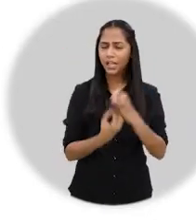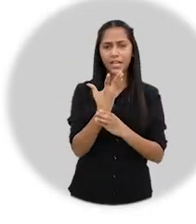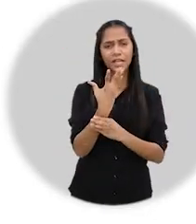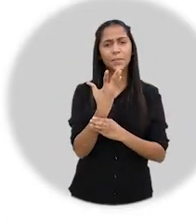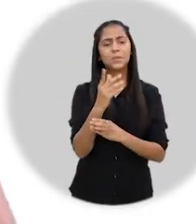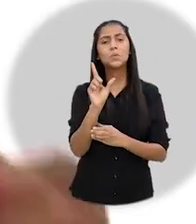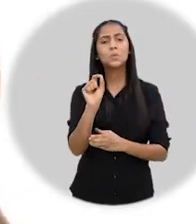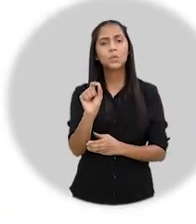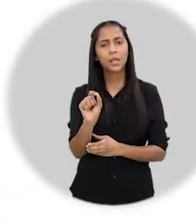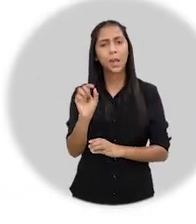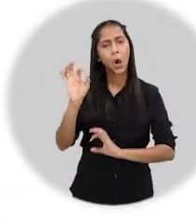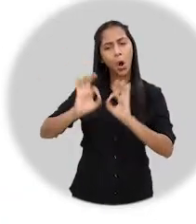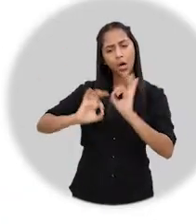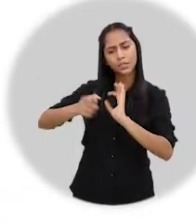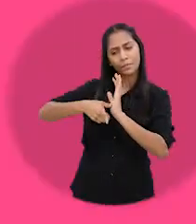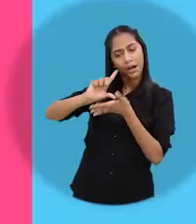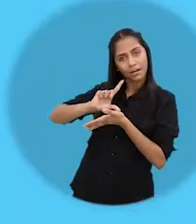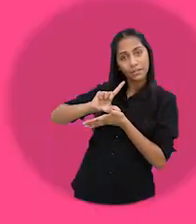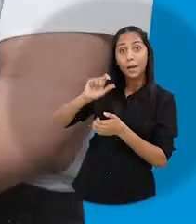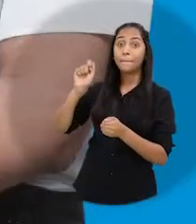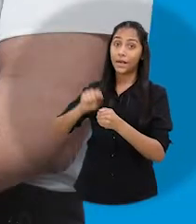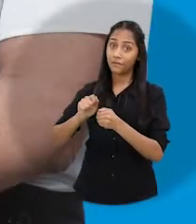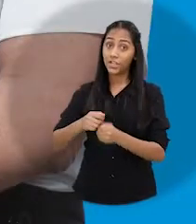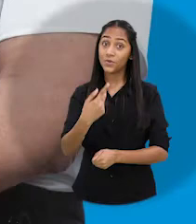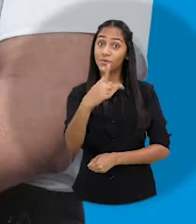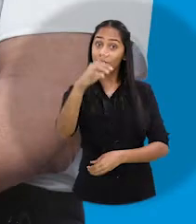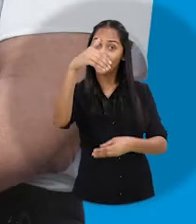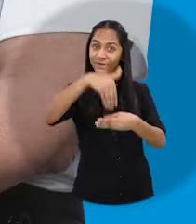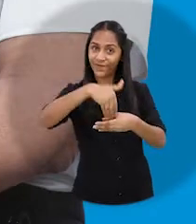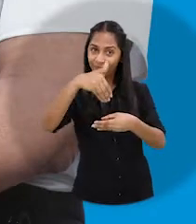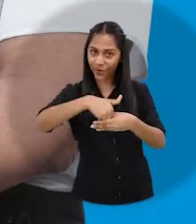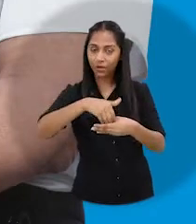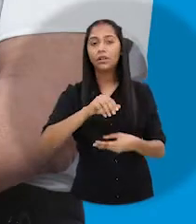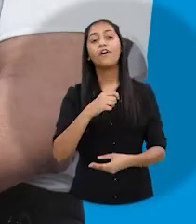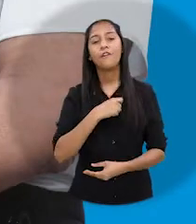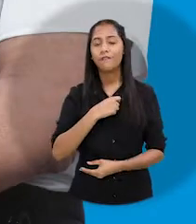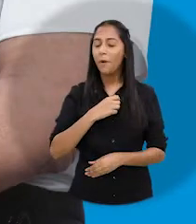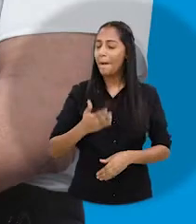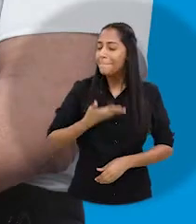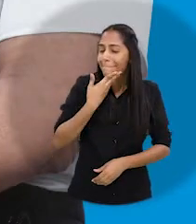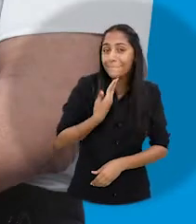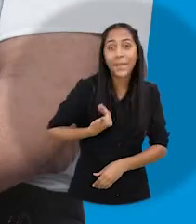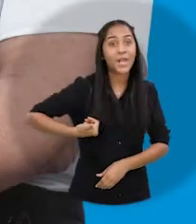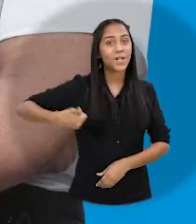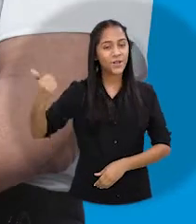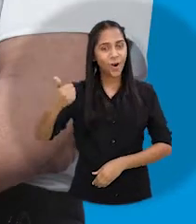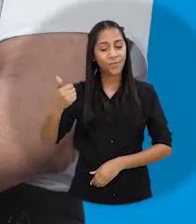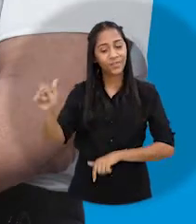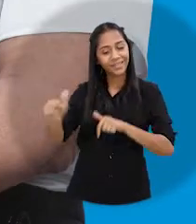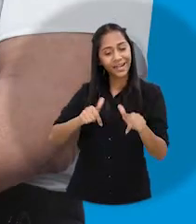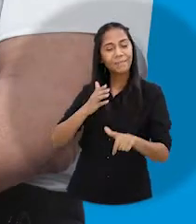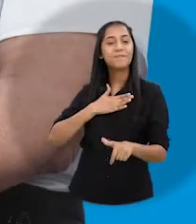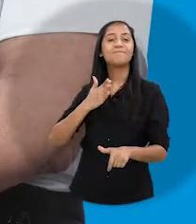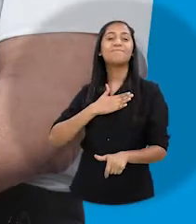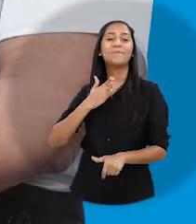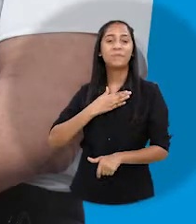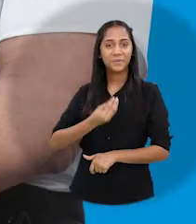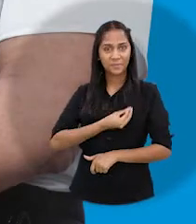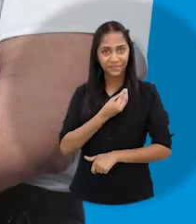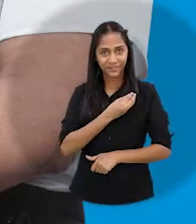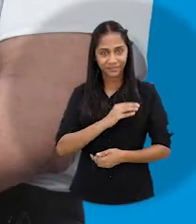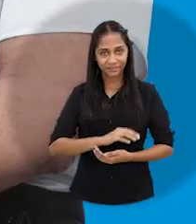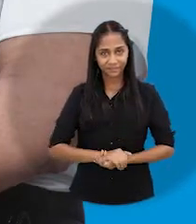as condições para fazer e, com seu apoio, farei a melhor administração da minha